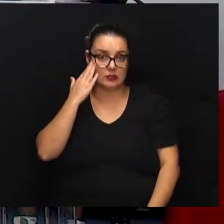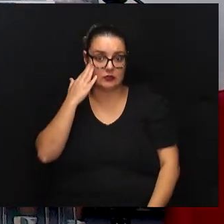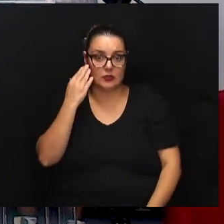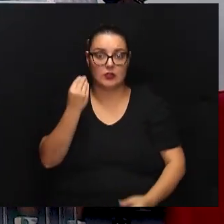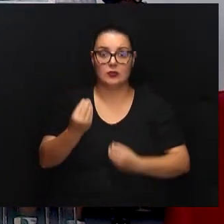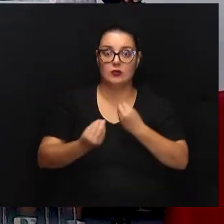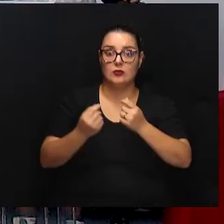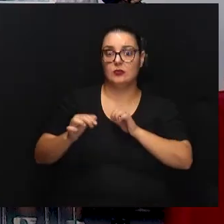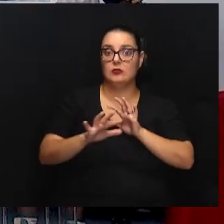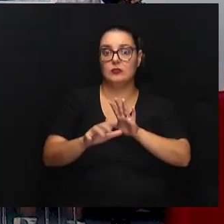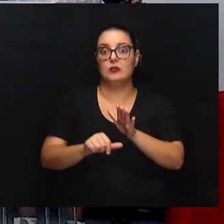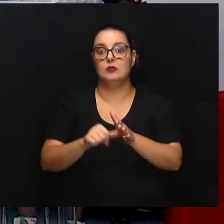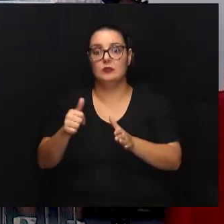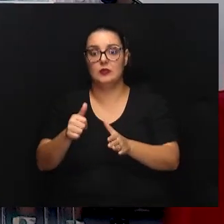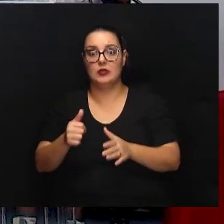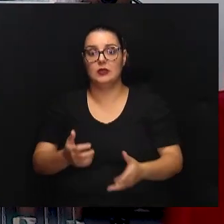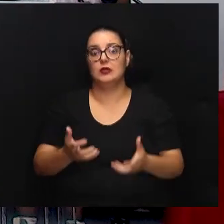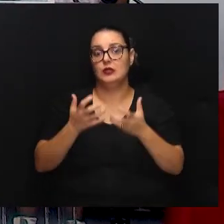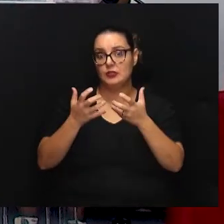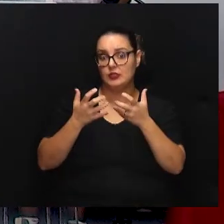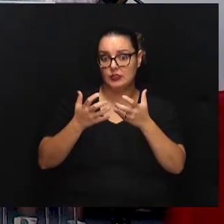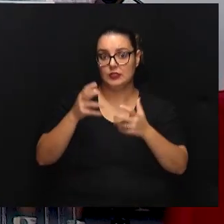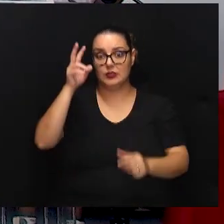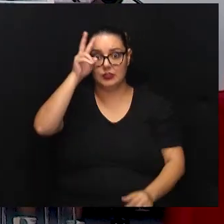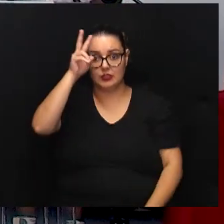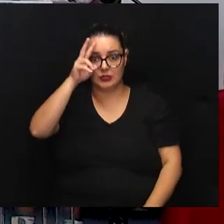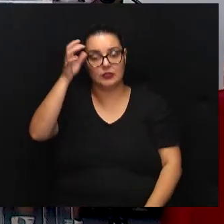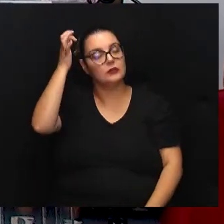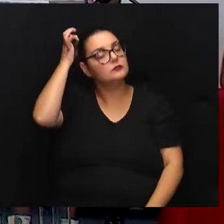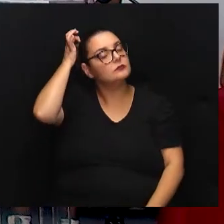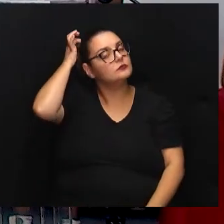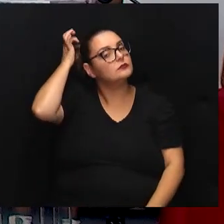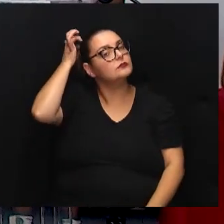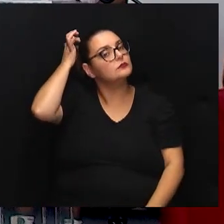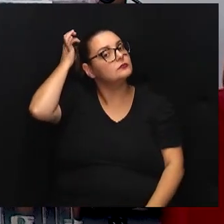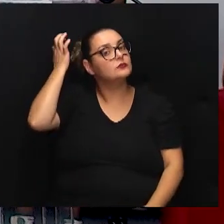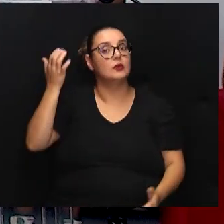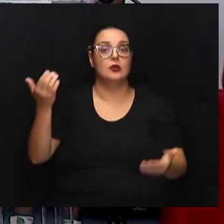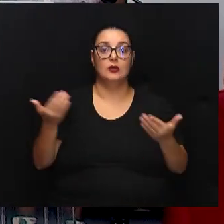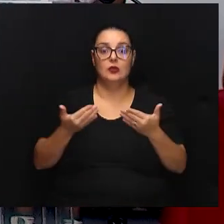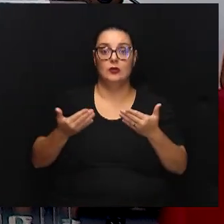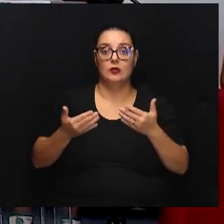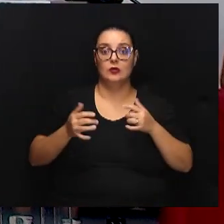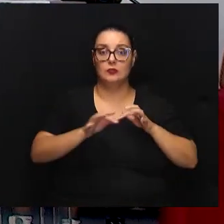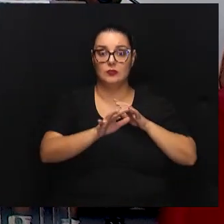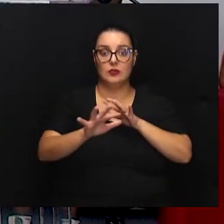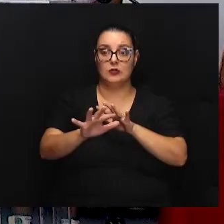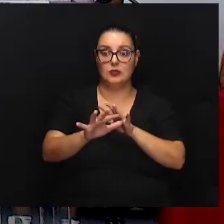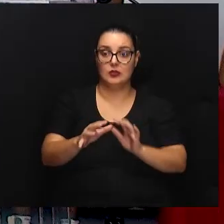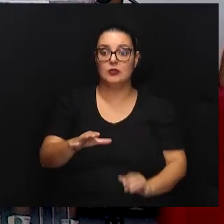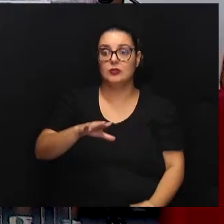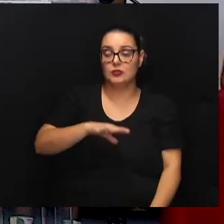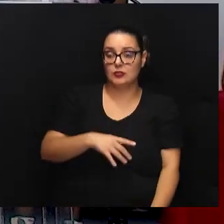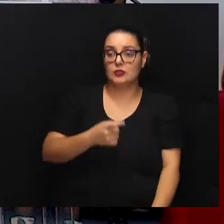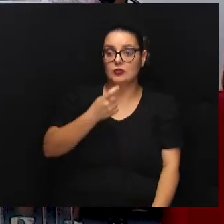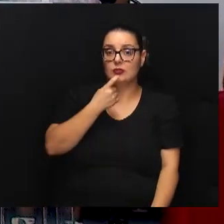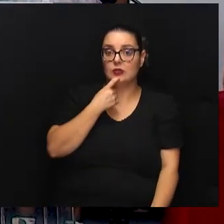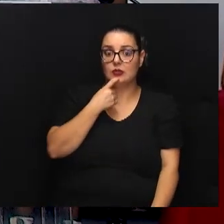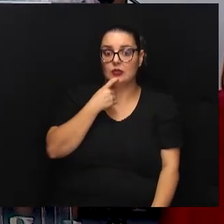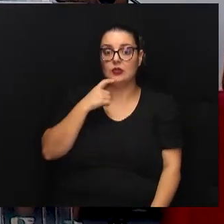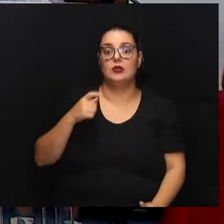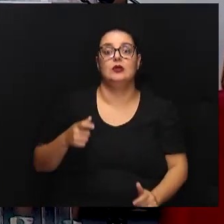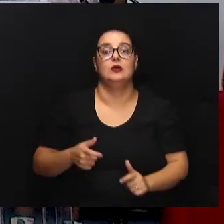estão passando para o pessoal saber como foi a primeira parada, e eu gostaria de lembrar que hoje a parada